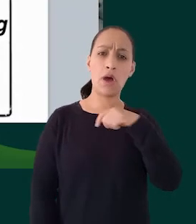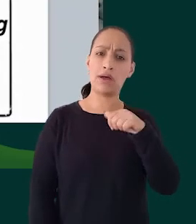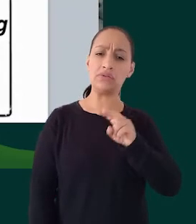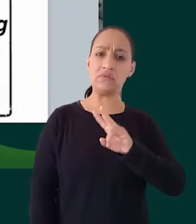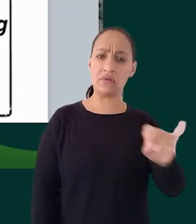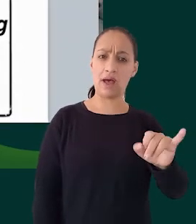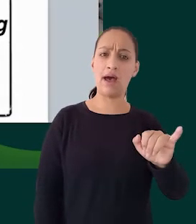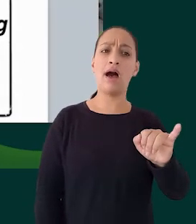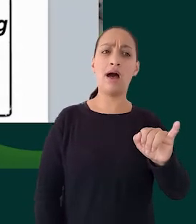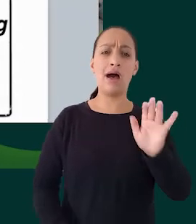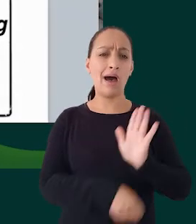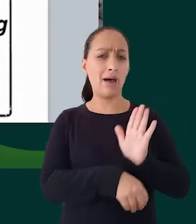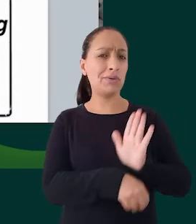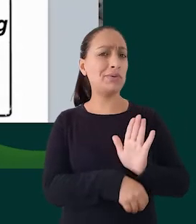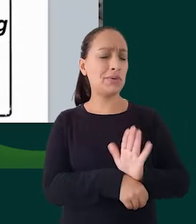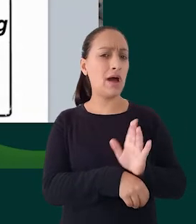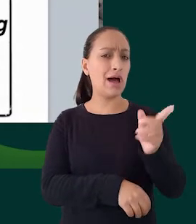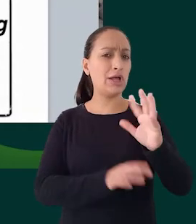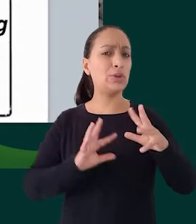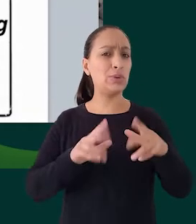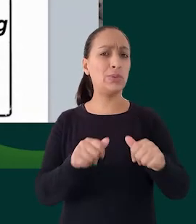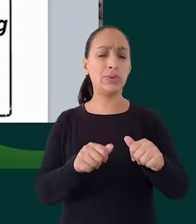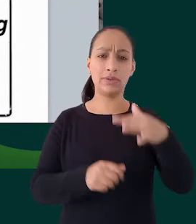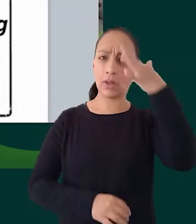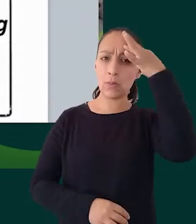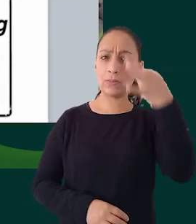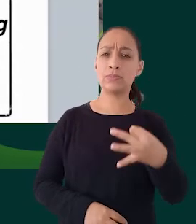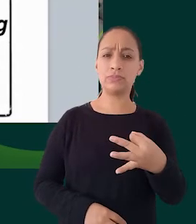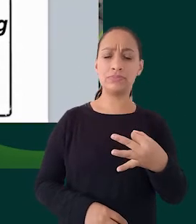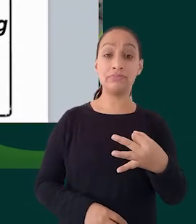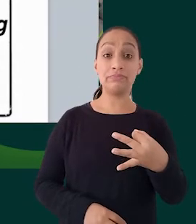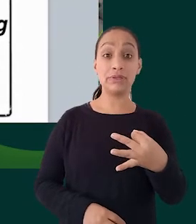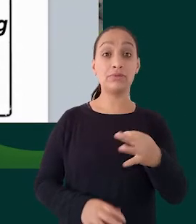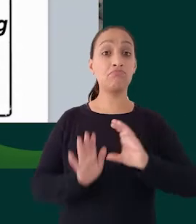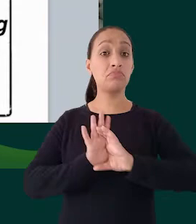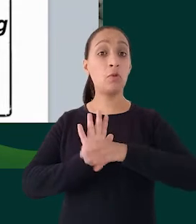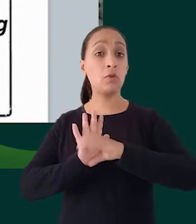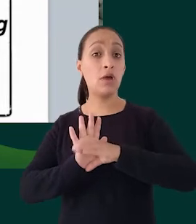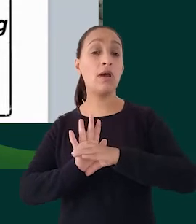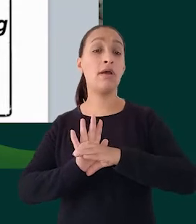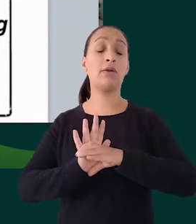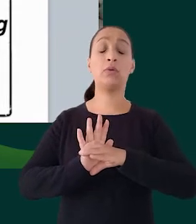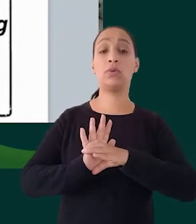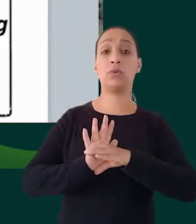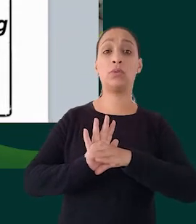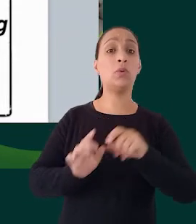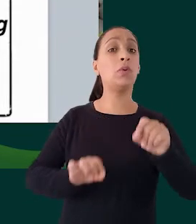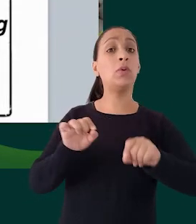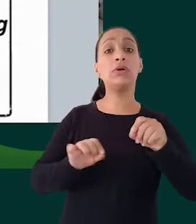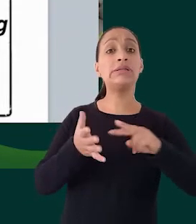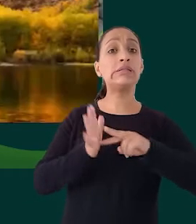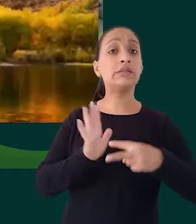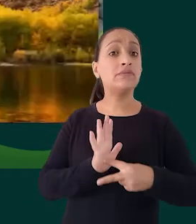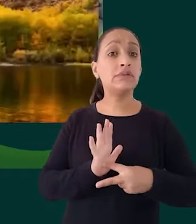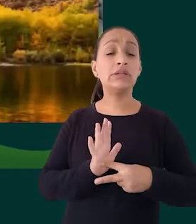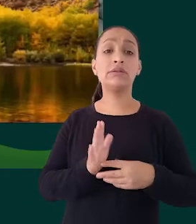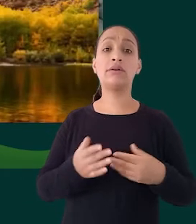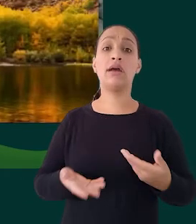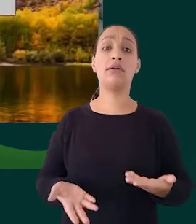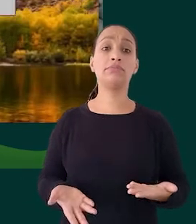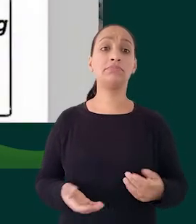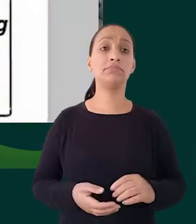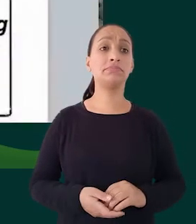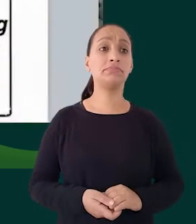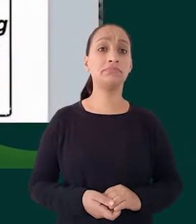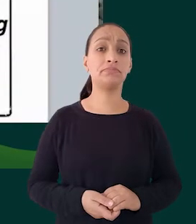vai ajudar bastante a todos compreender os conceitos, o que significa,